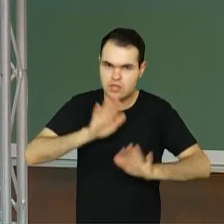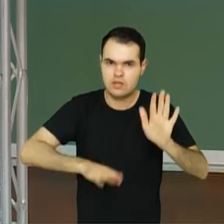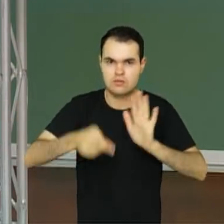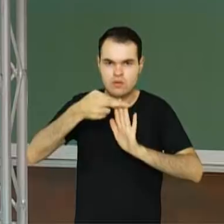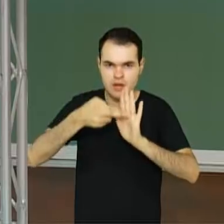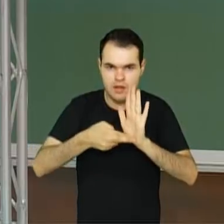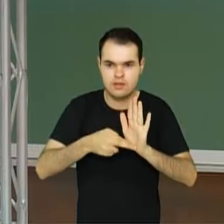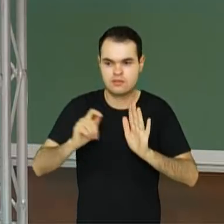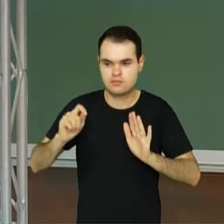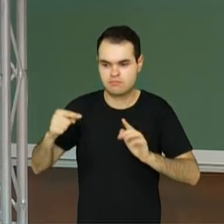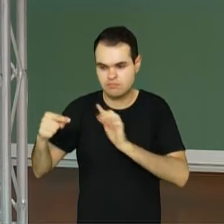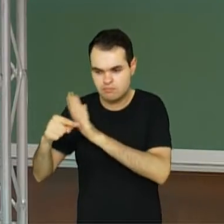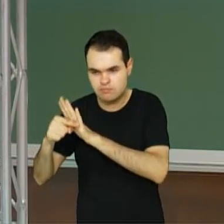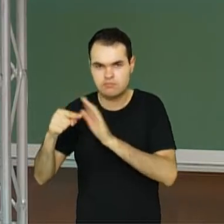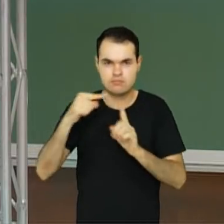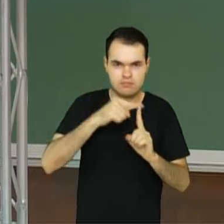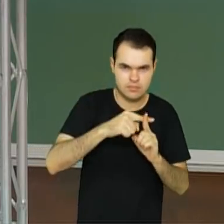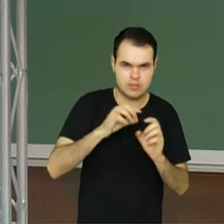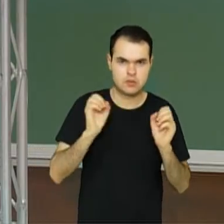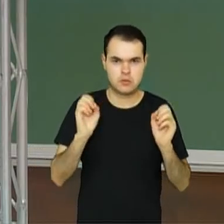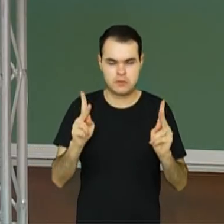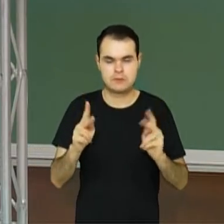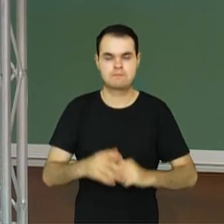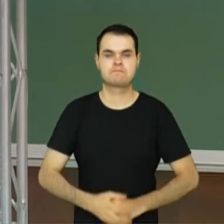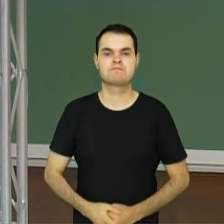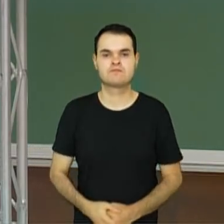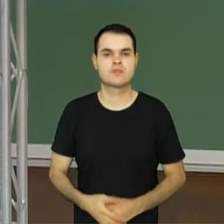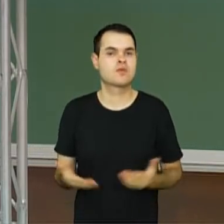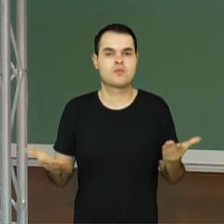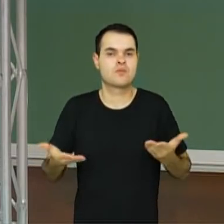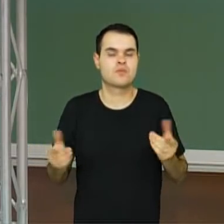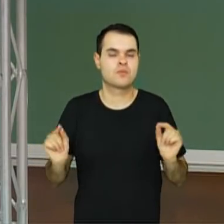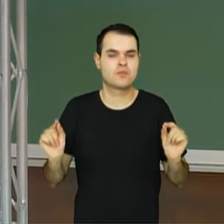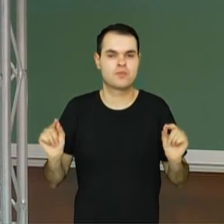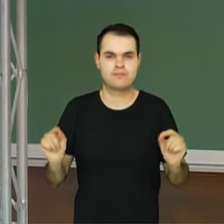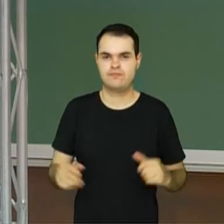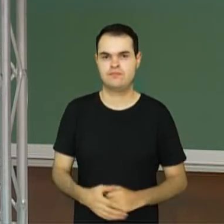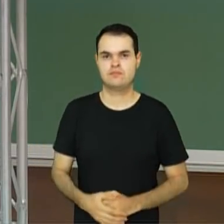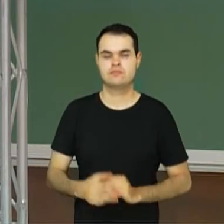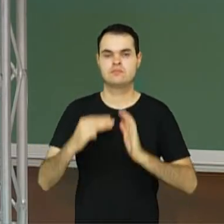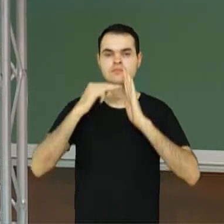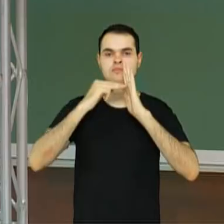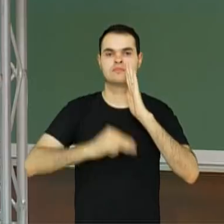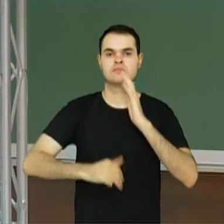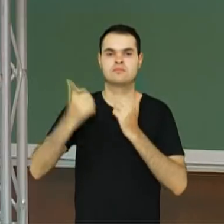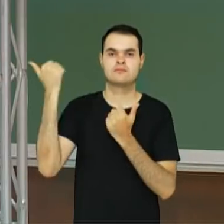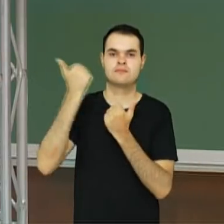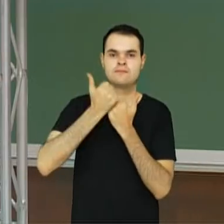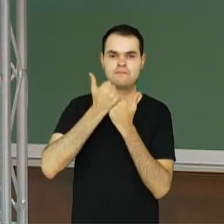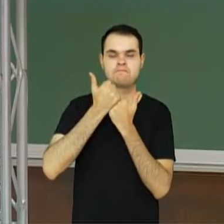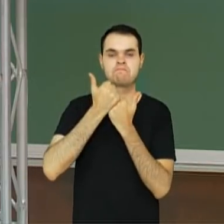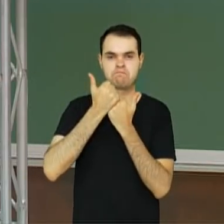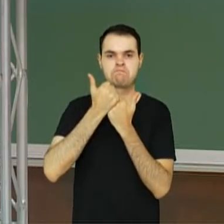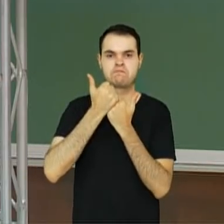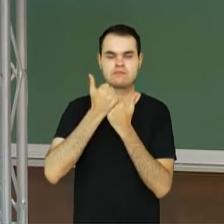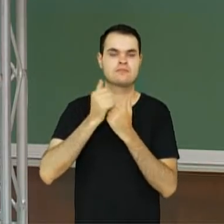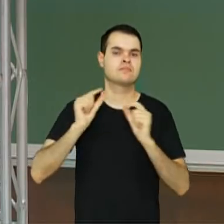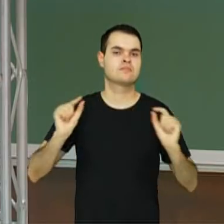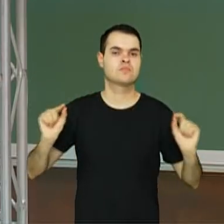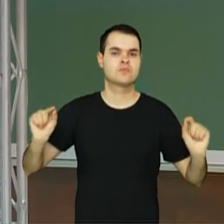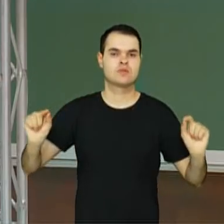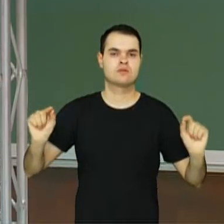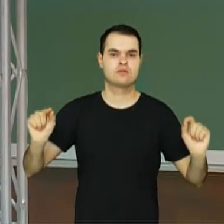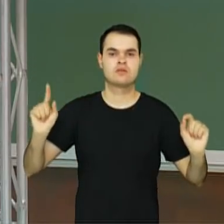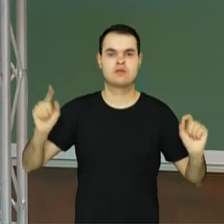operações. Ok? O que nós vimos hoje? O método de substituição, que é o quê?